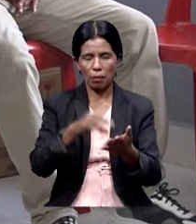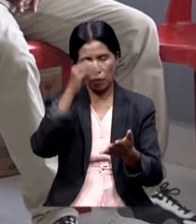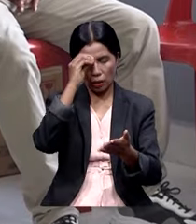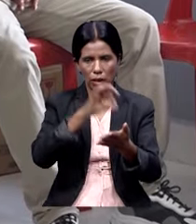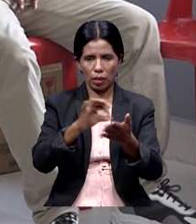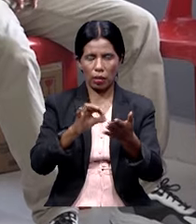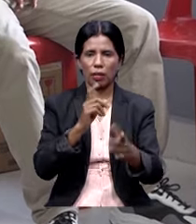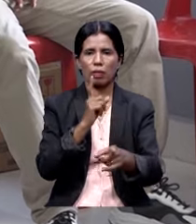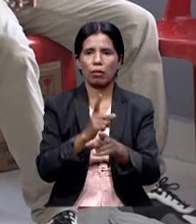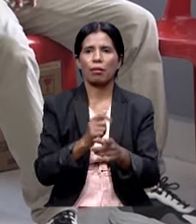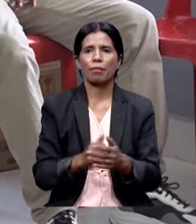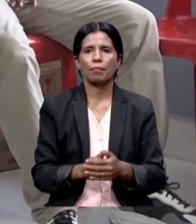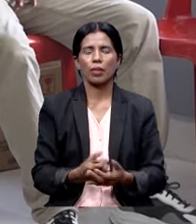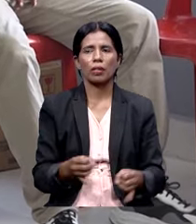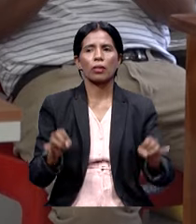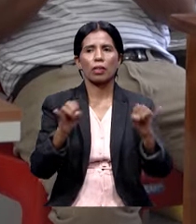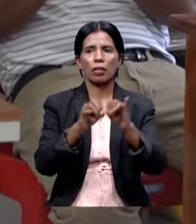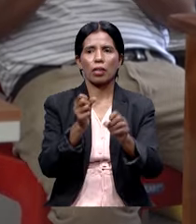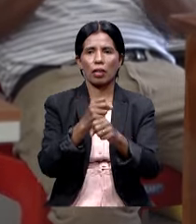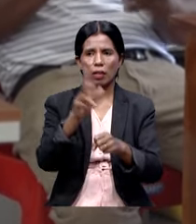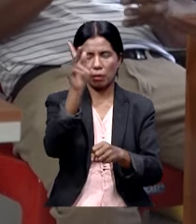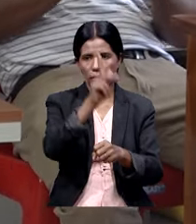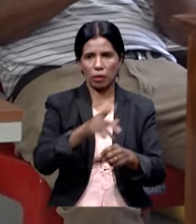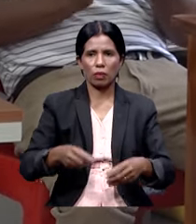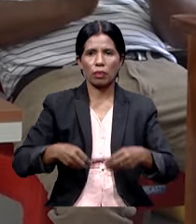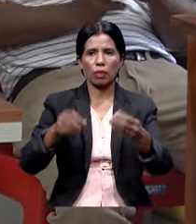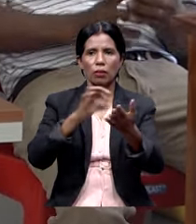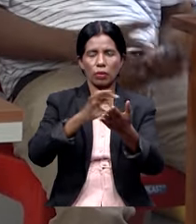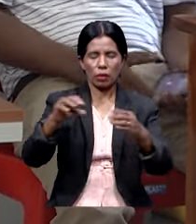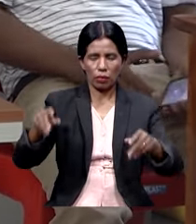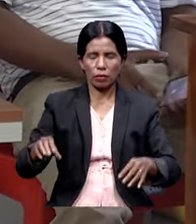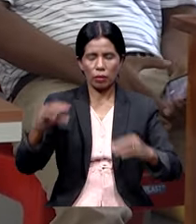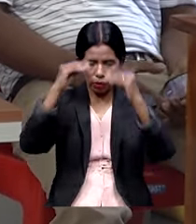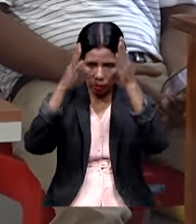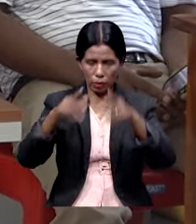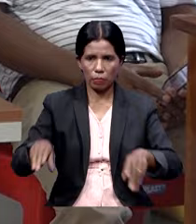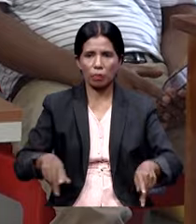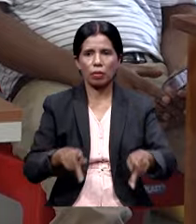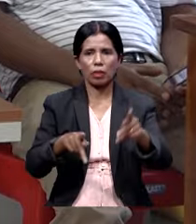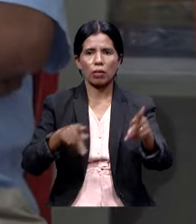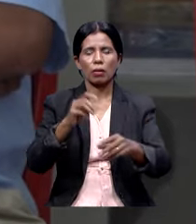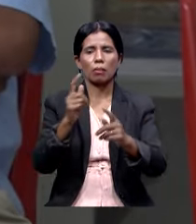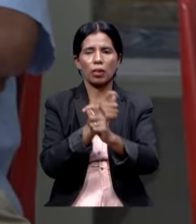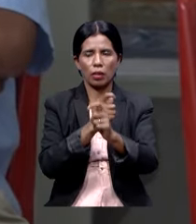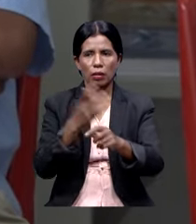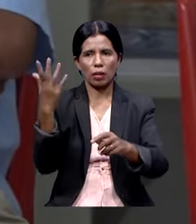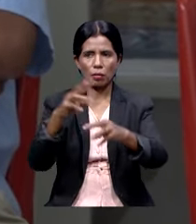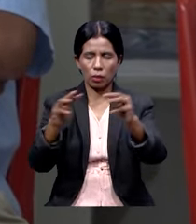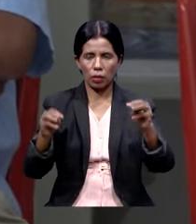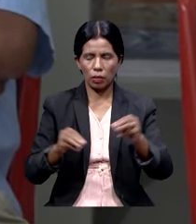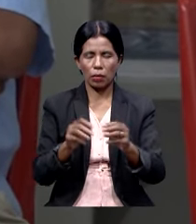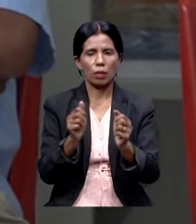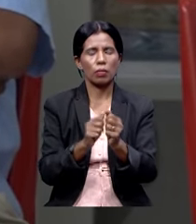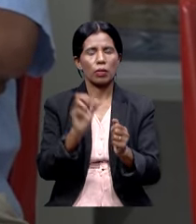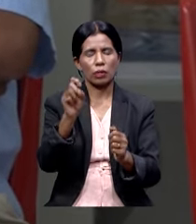ma Durante o Instituto refere a pesquisa na formação para funcionário público no professores com a Baliantetun e o município San Lourdes Sin Rua